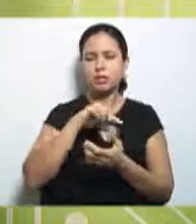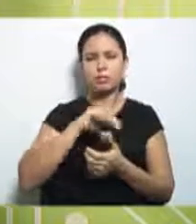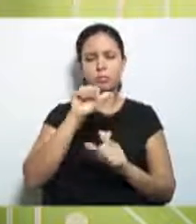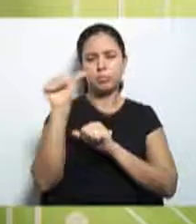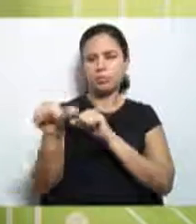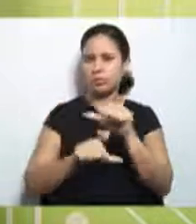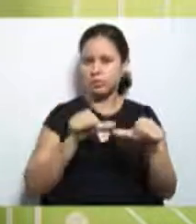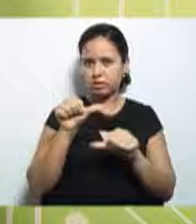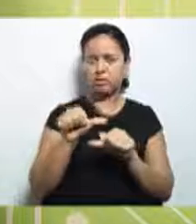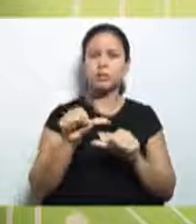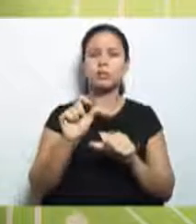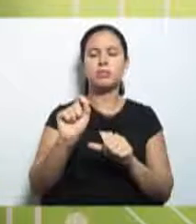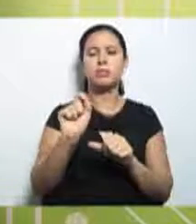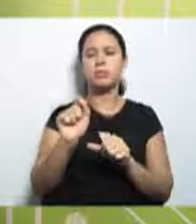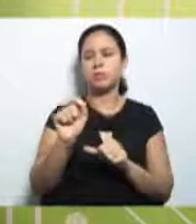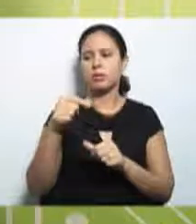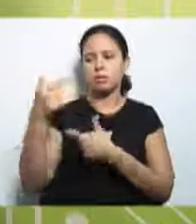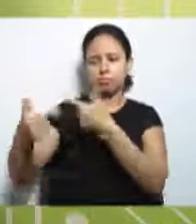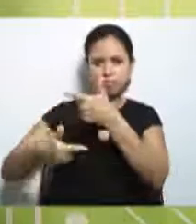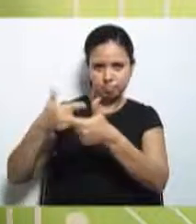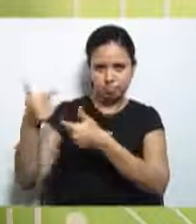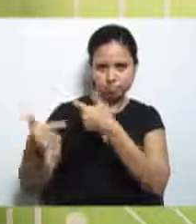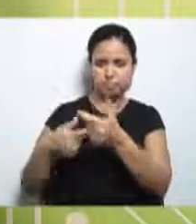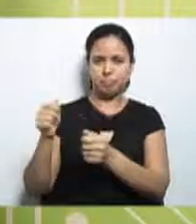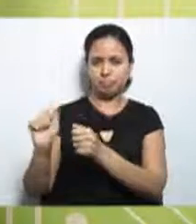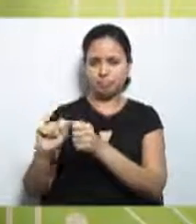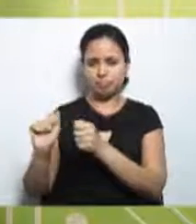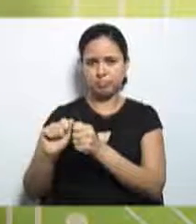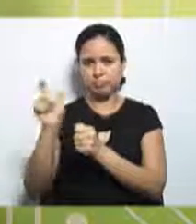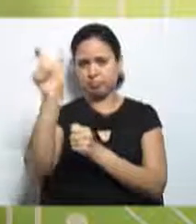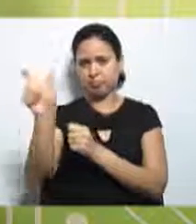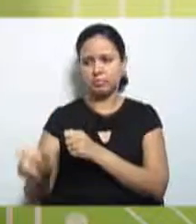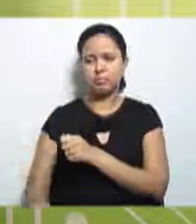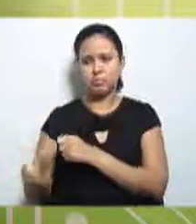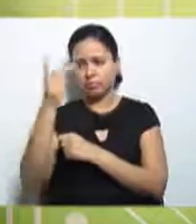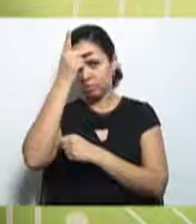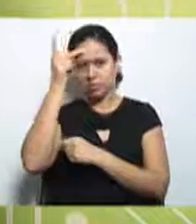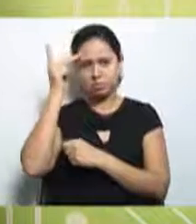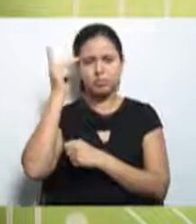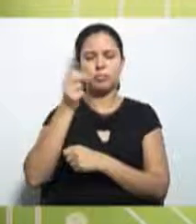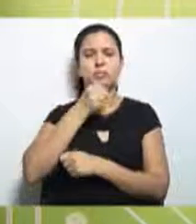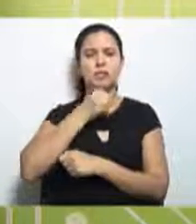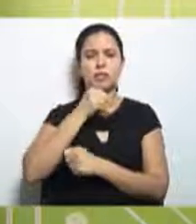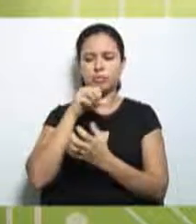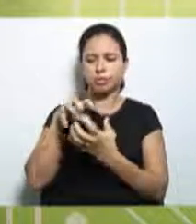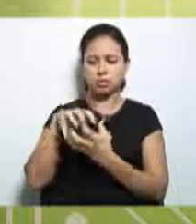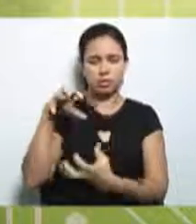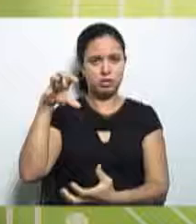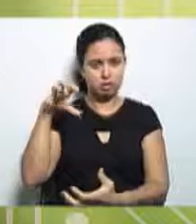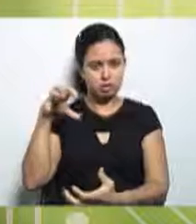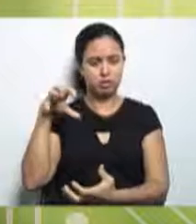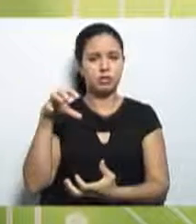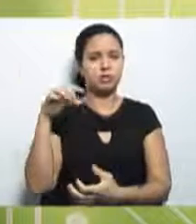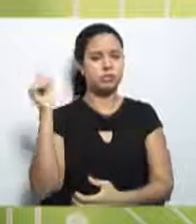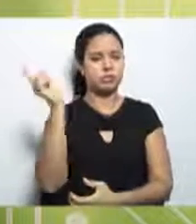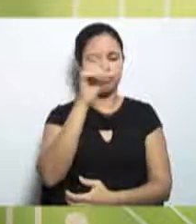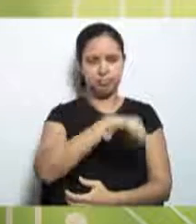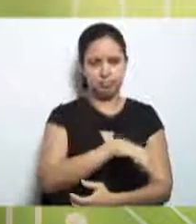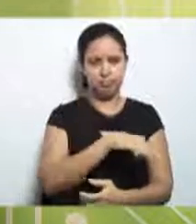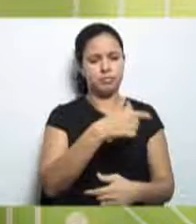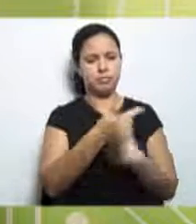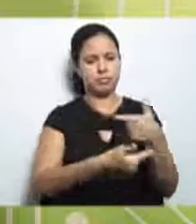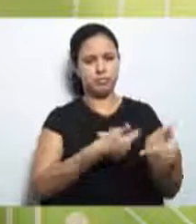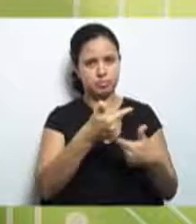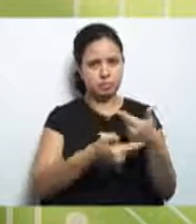mudança entre o trabalho realizado pela pessoa mais idosa que você conhece, né? E o trabalho que